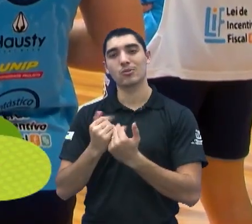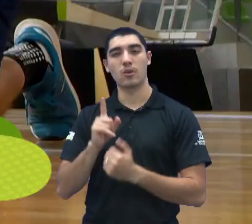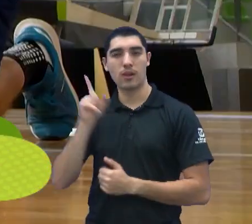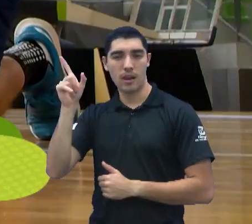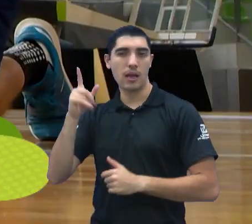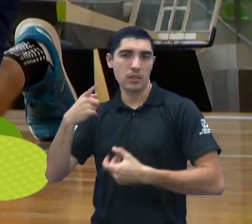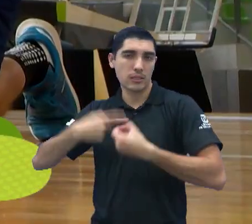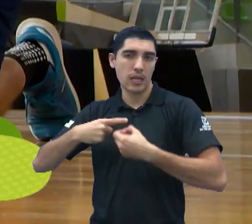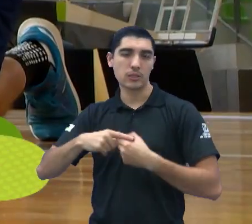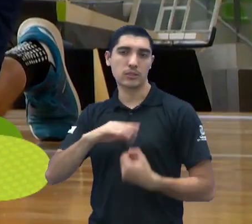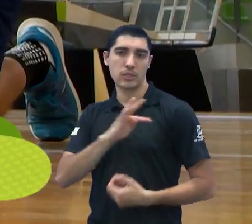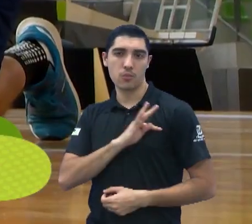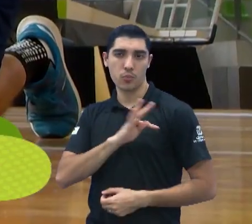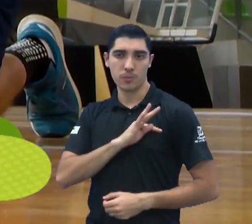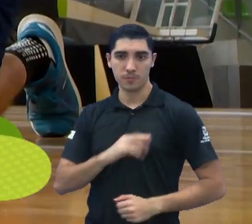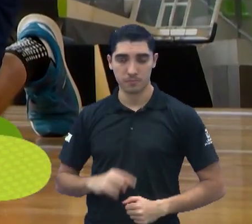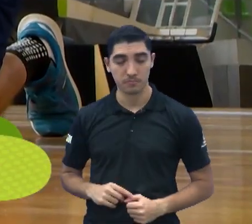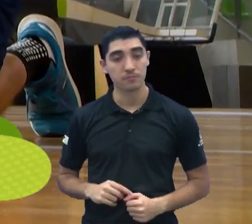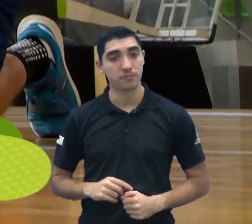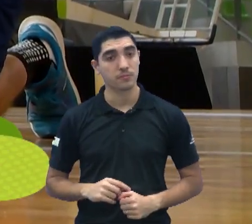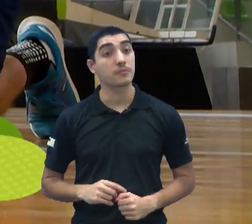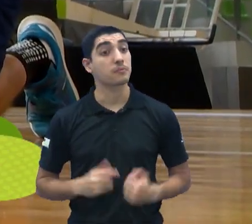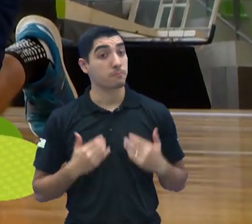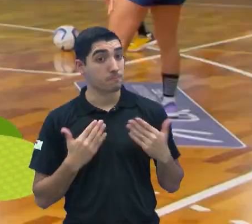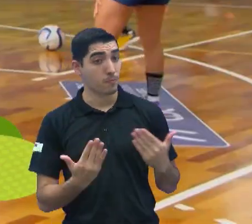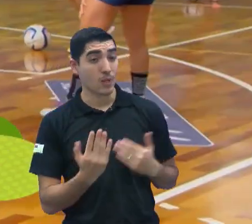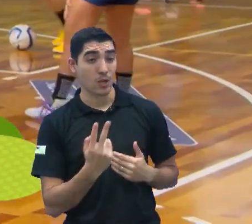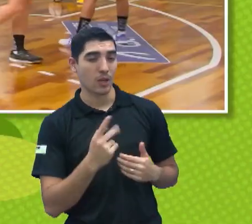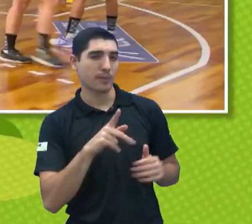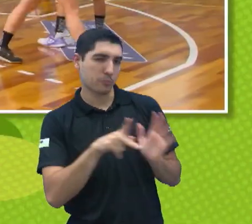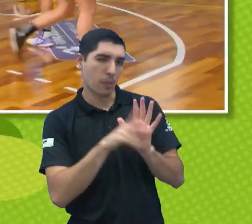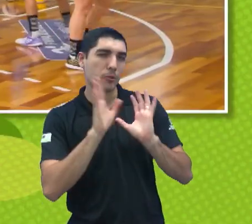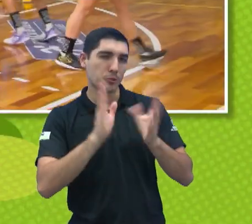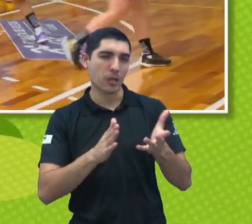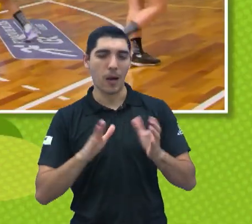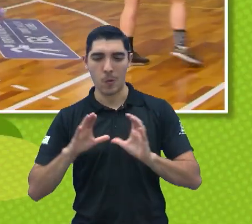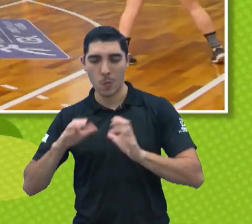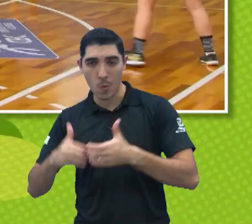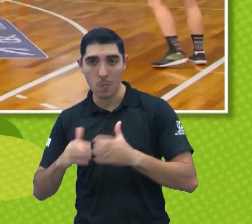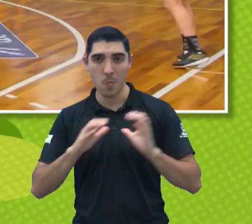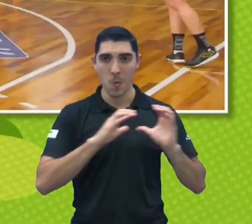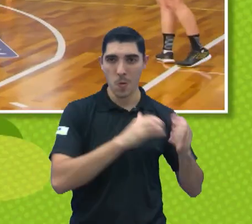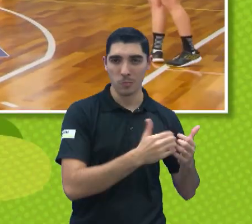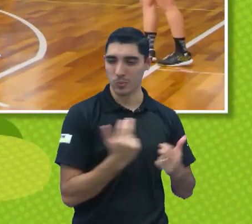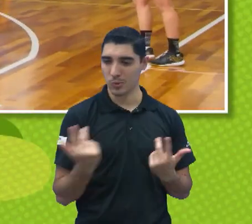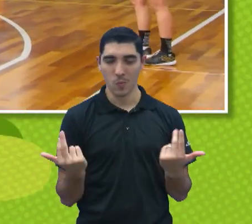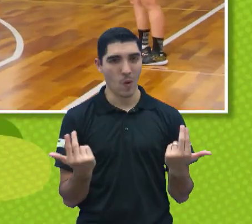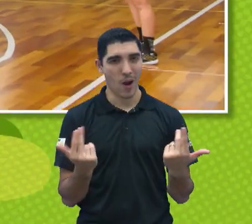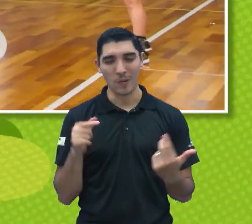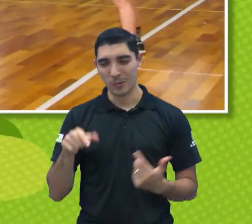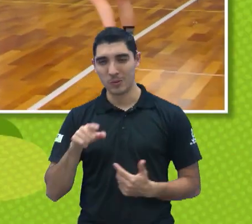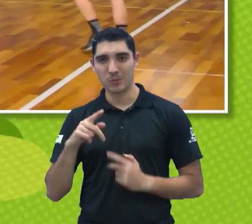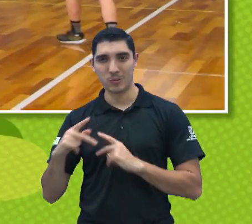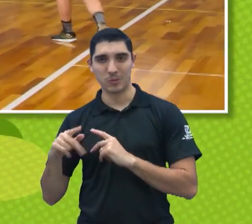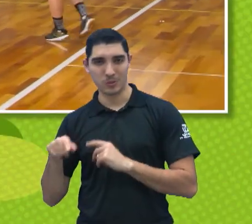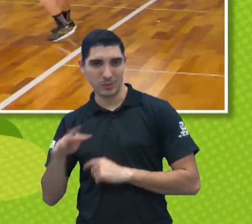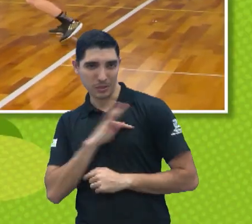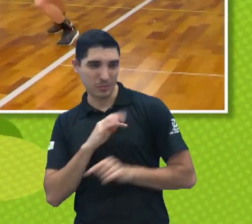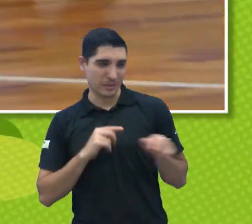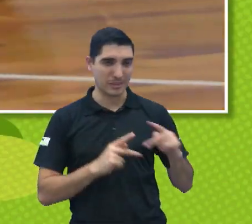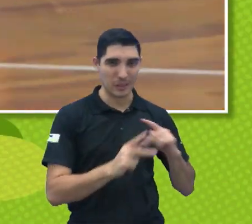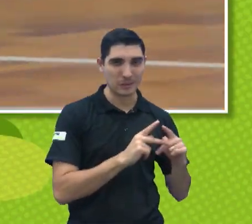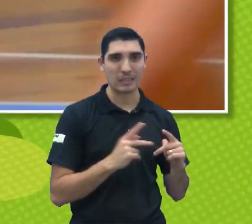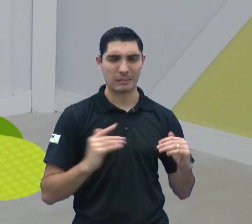Paulito. Vieira, essas equipes já se criaram, né, uma rivalidade aí de anos, então vai ser um jogaço, sem dúvidas nenhuma, bom para